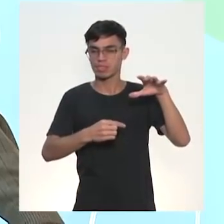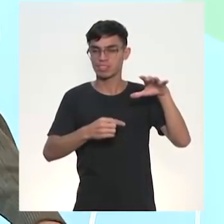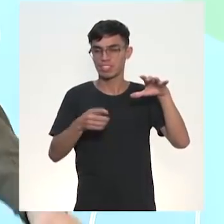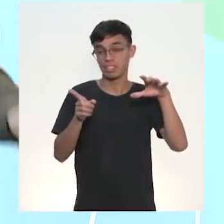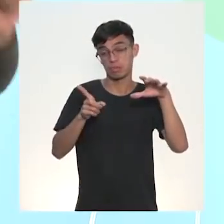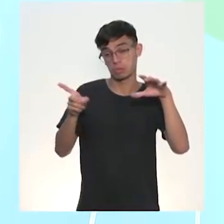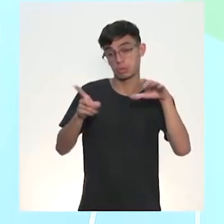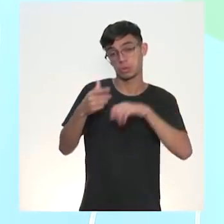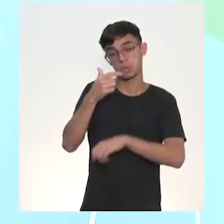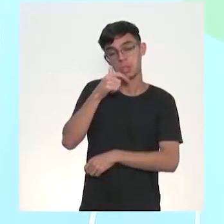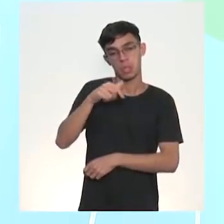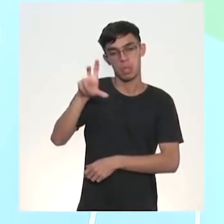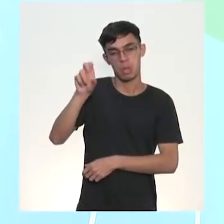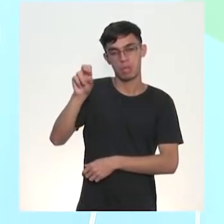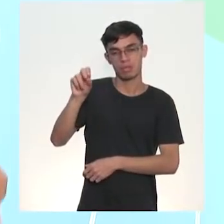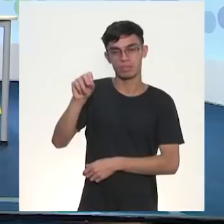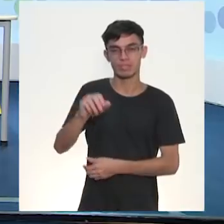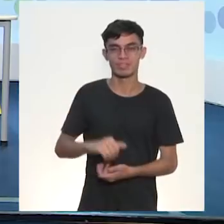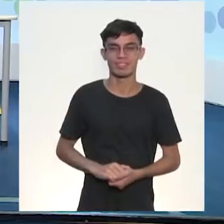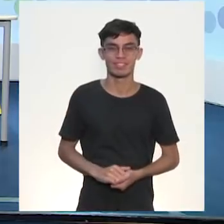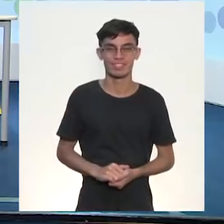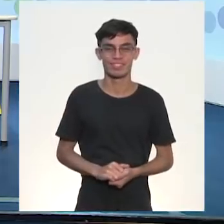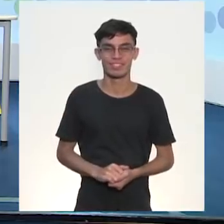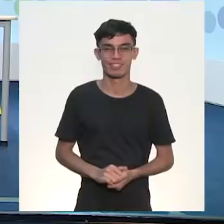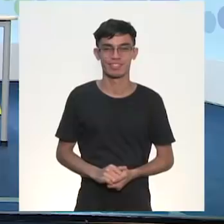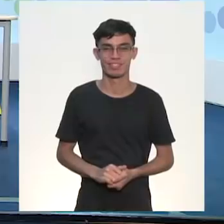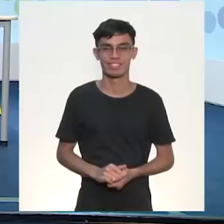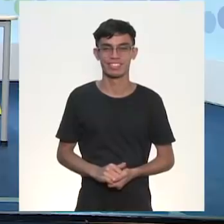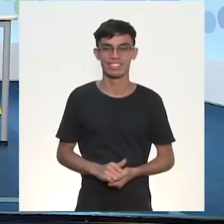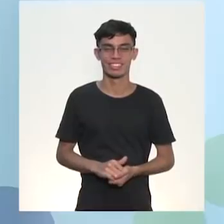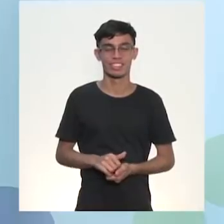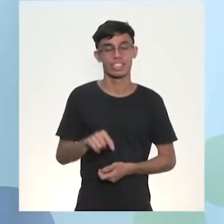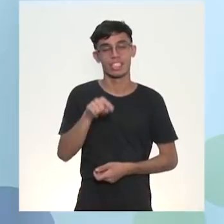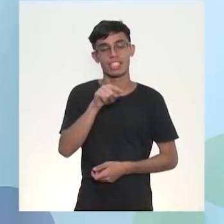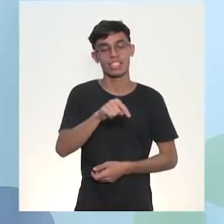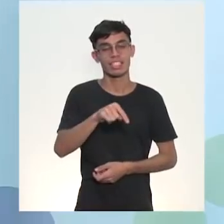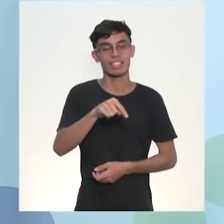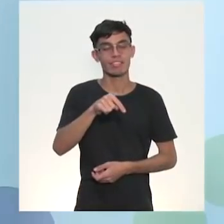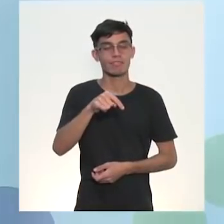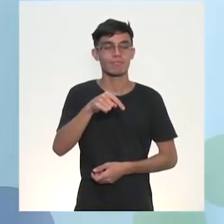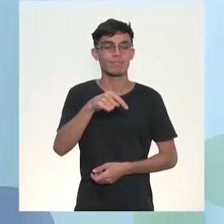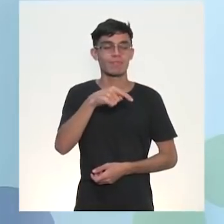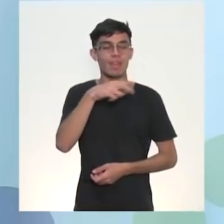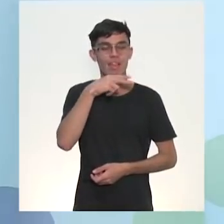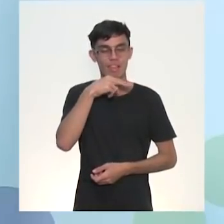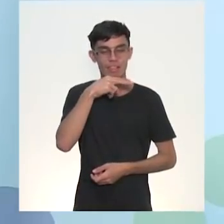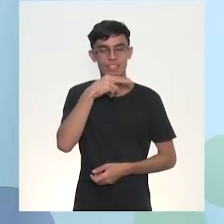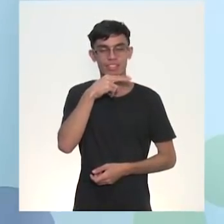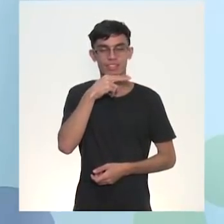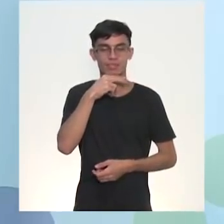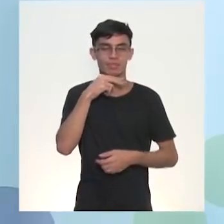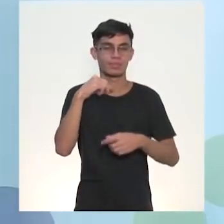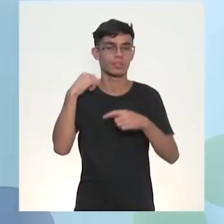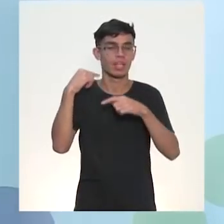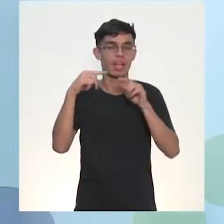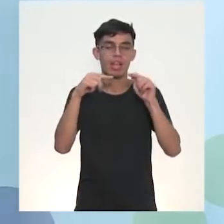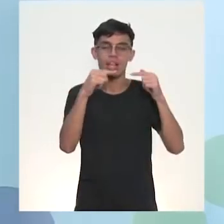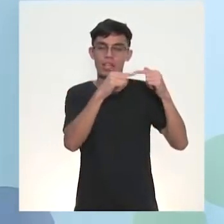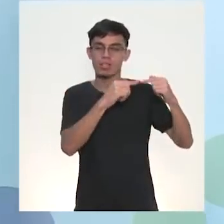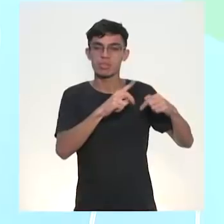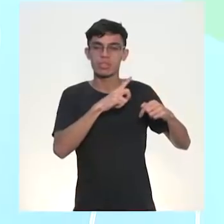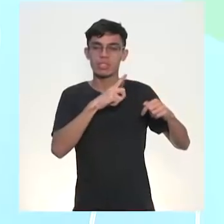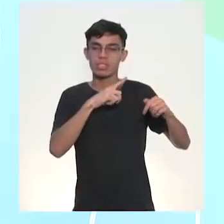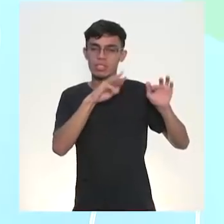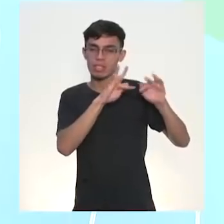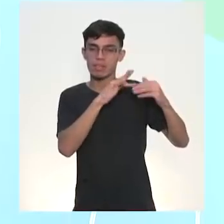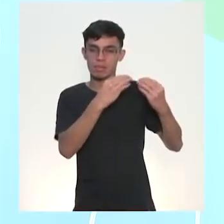Pra- aquela lá que tá é a filha, né? E essa aqui é a neta. Sim, aí a gente vê a relação de família, de parentesco das lâmpadas.